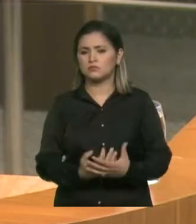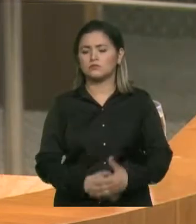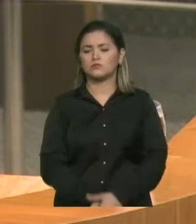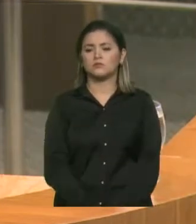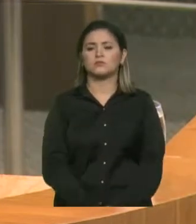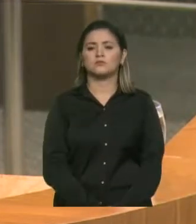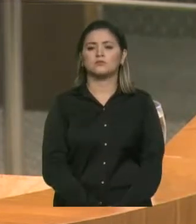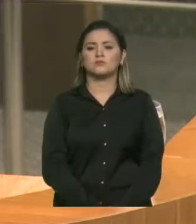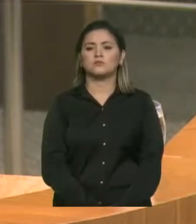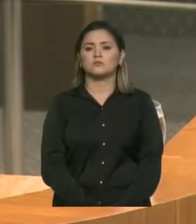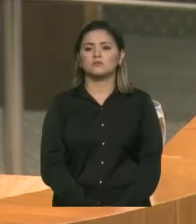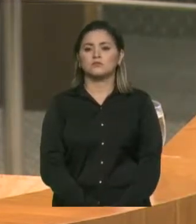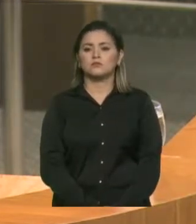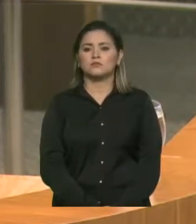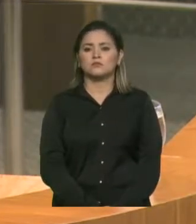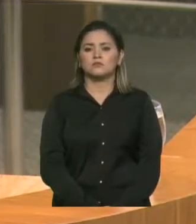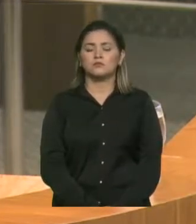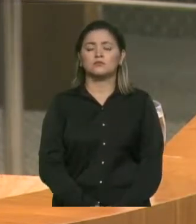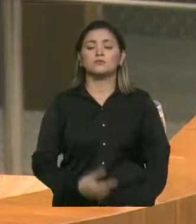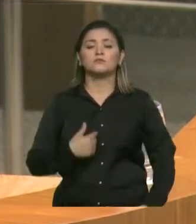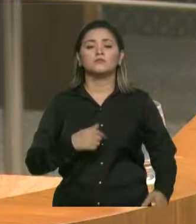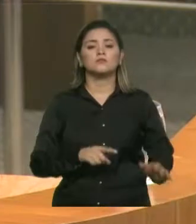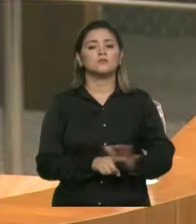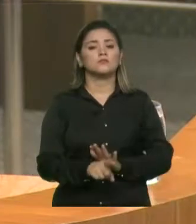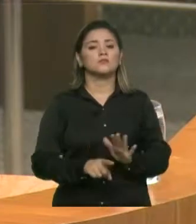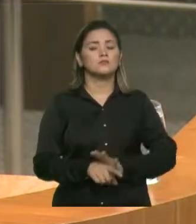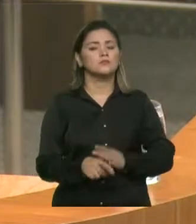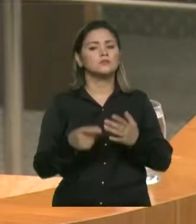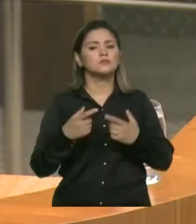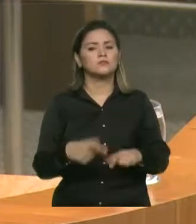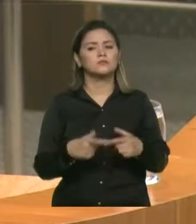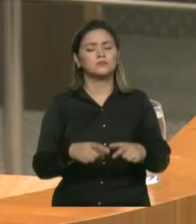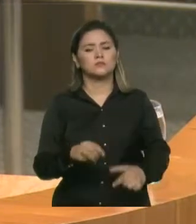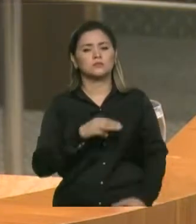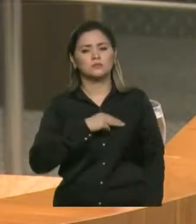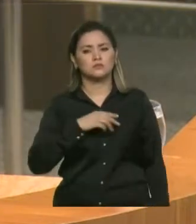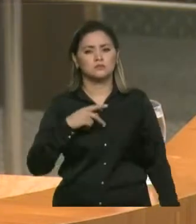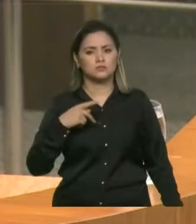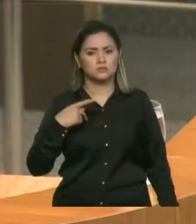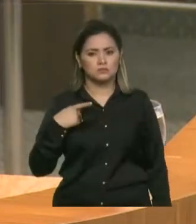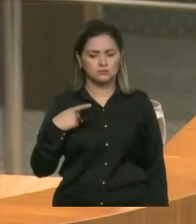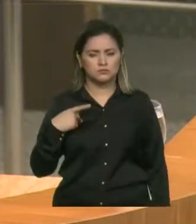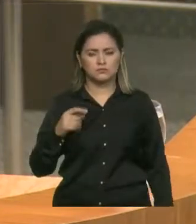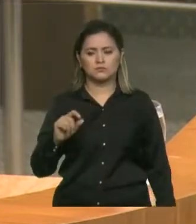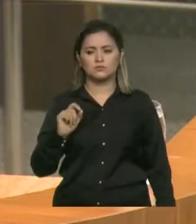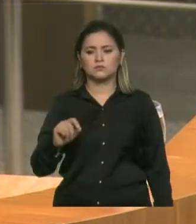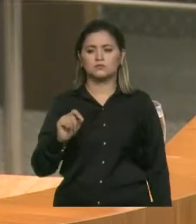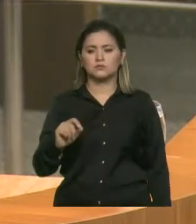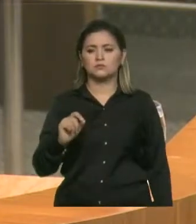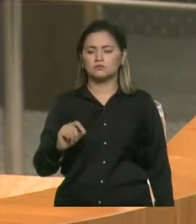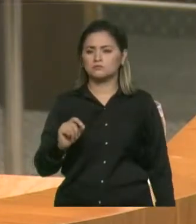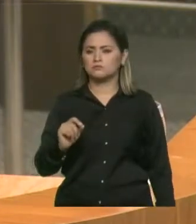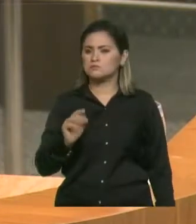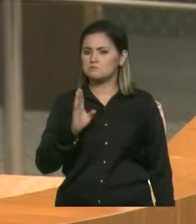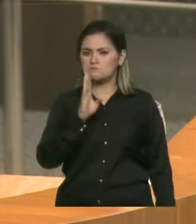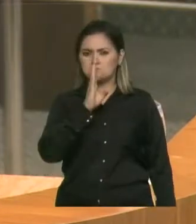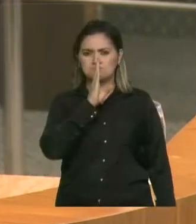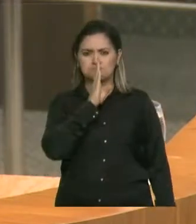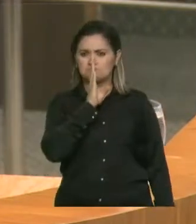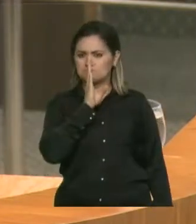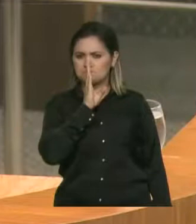pergunto ainda, onde andava o Ministério Público que não se manifestou de